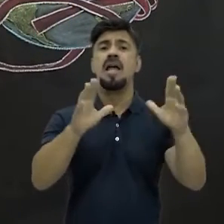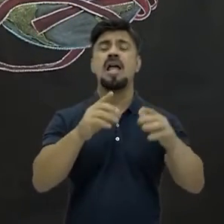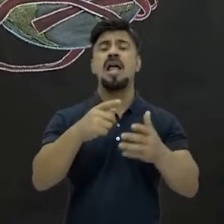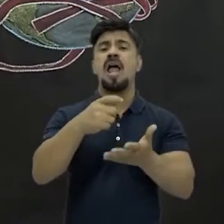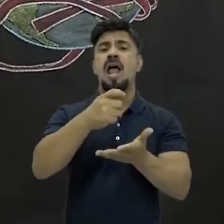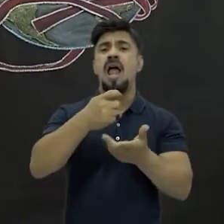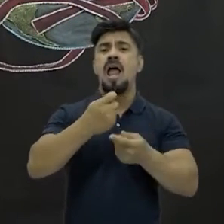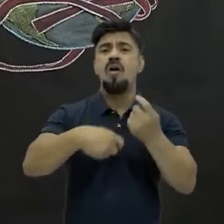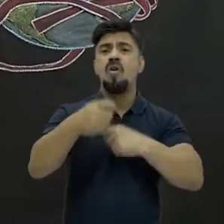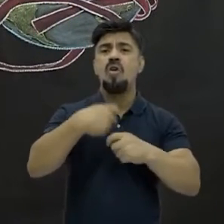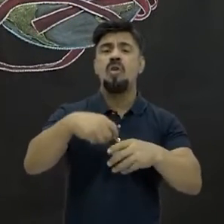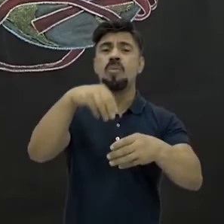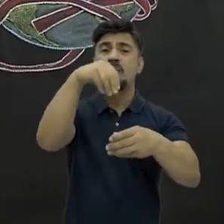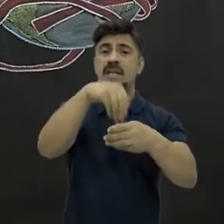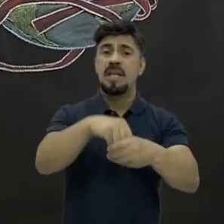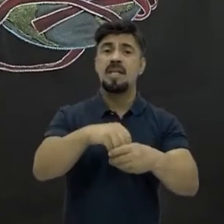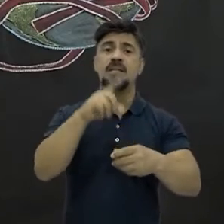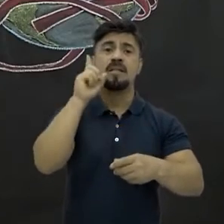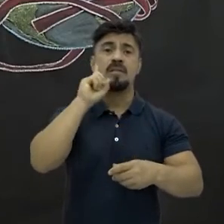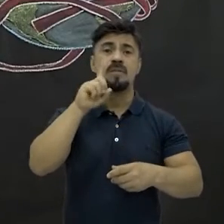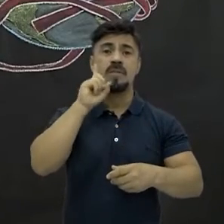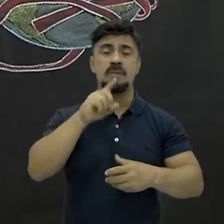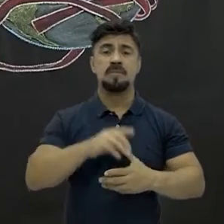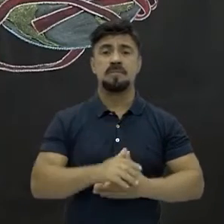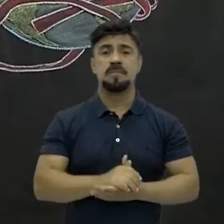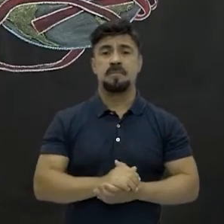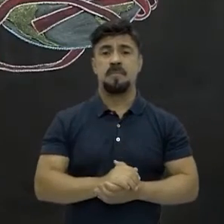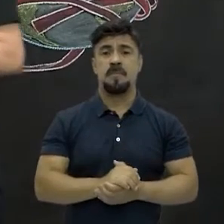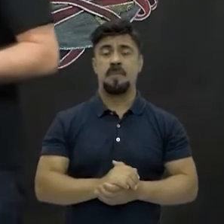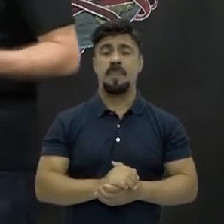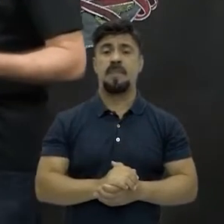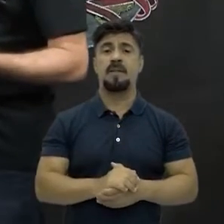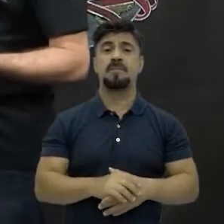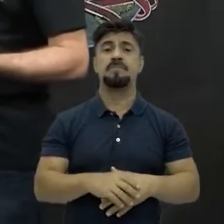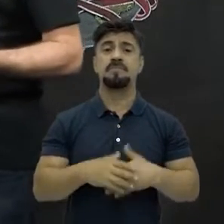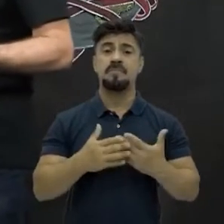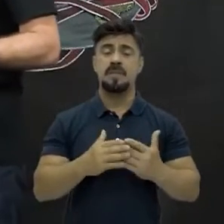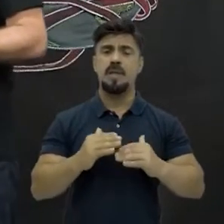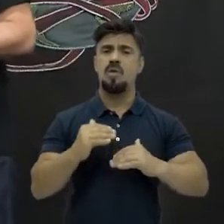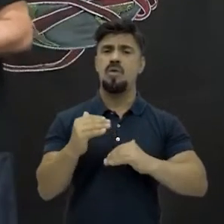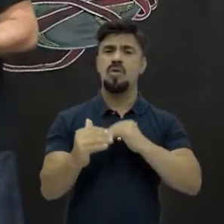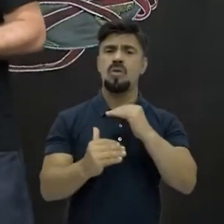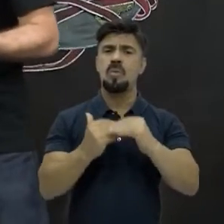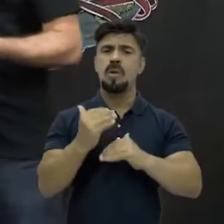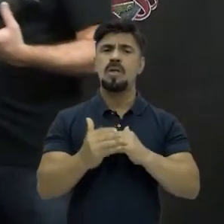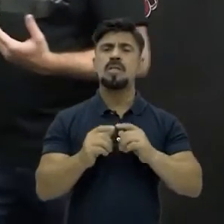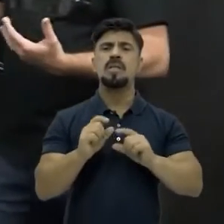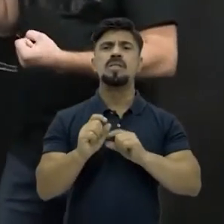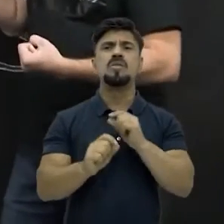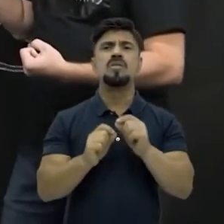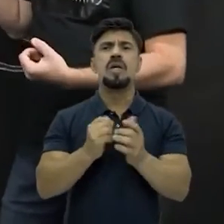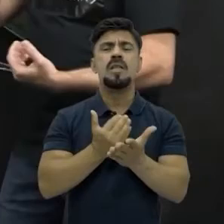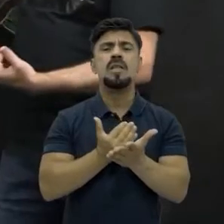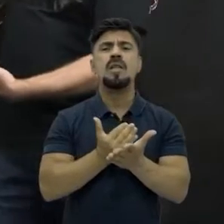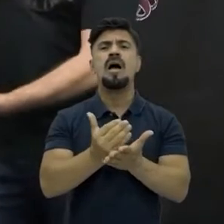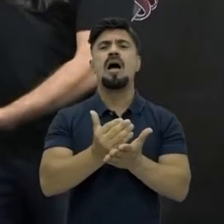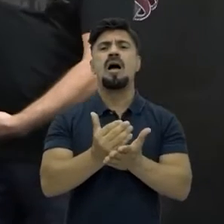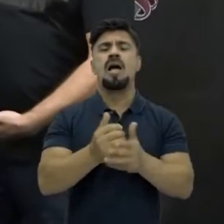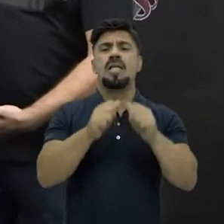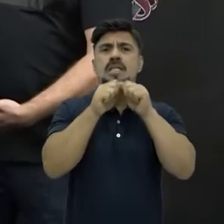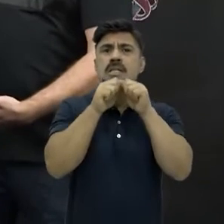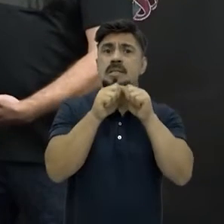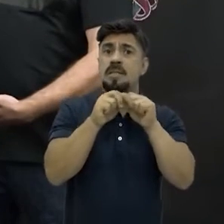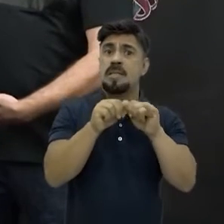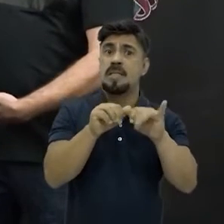econômico dentro dos Estados Unidos da América. Dessa maneira, então, há o processo aí de início da